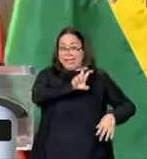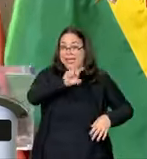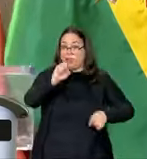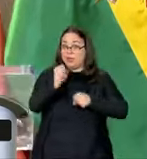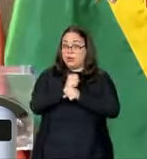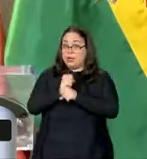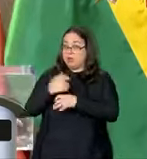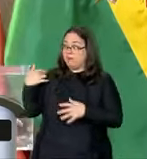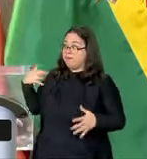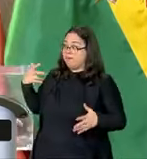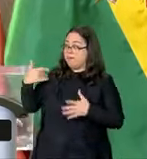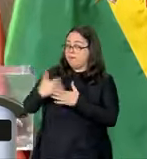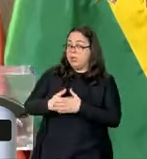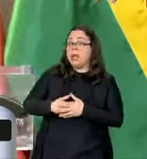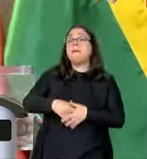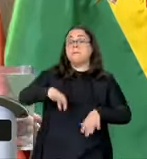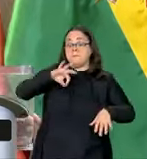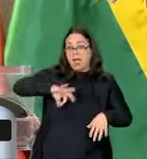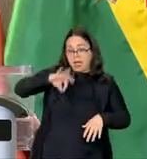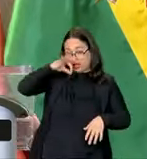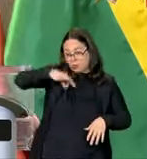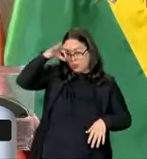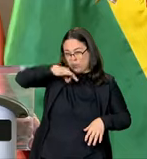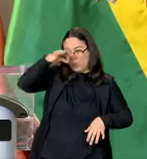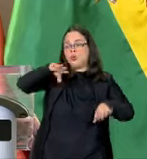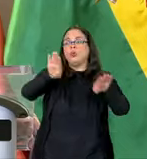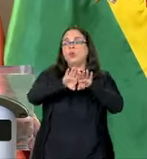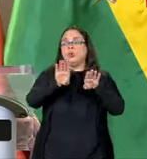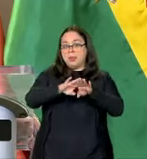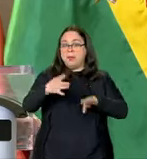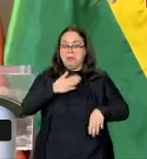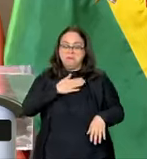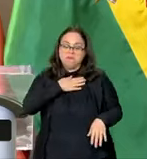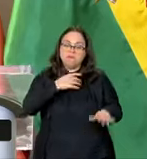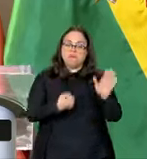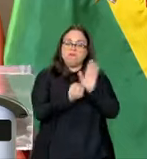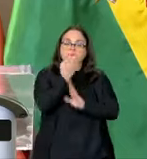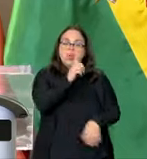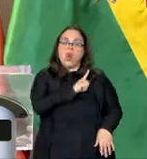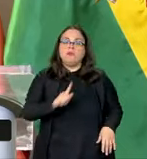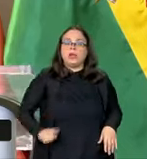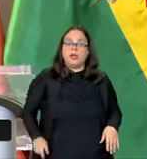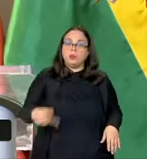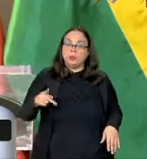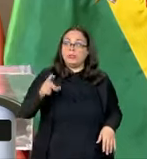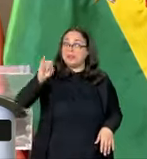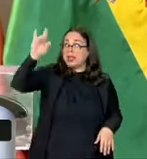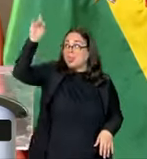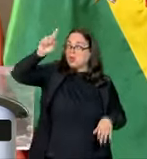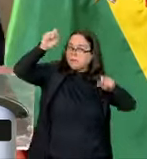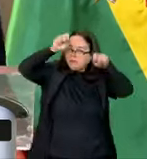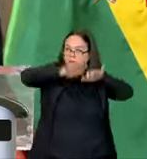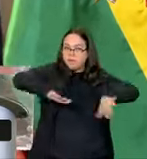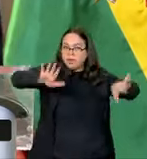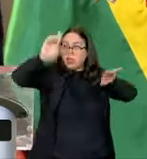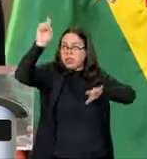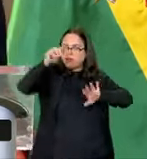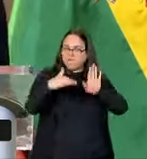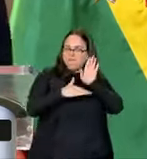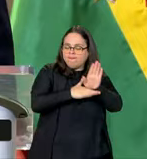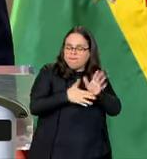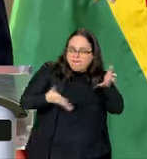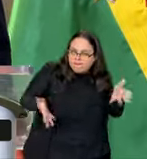entre Brasil e Peru foi feita também no meu governo. E se Deus quiser e Deus nos ajudar